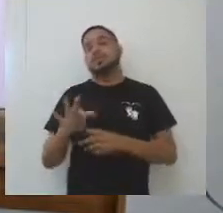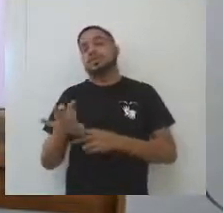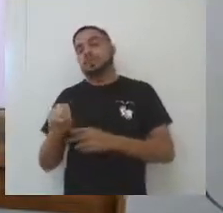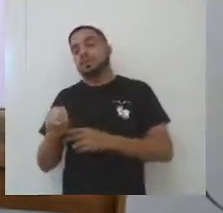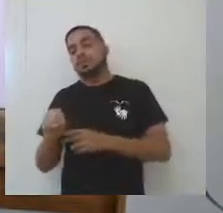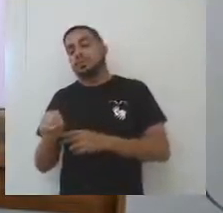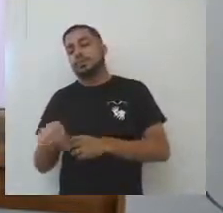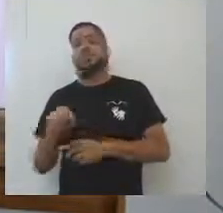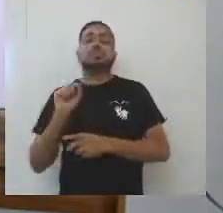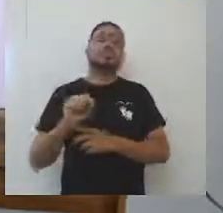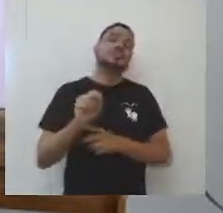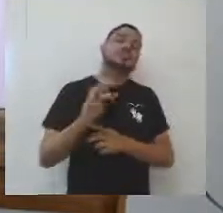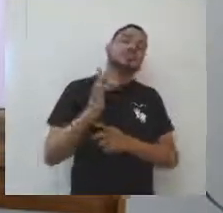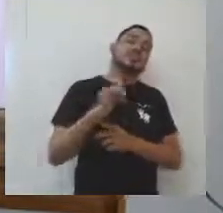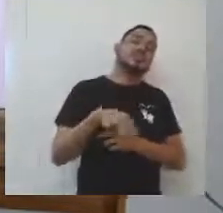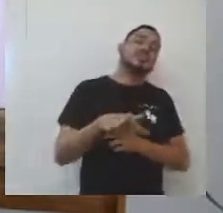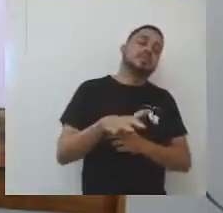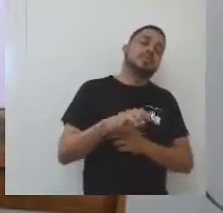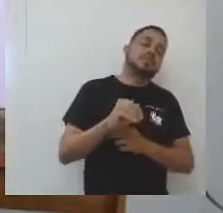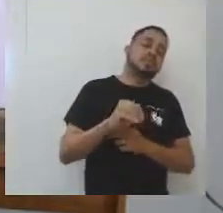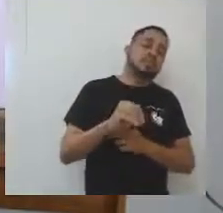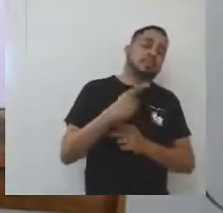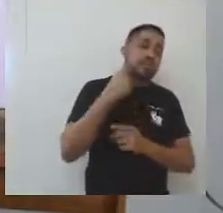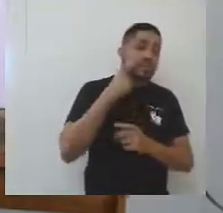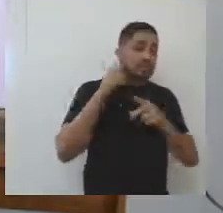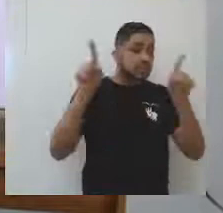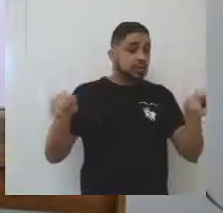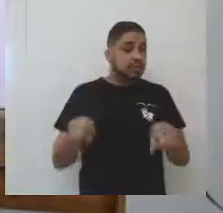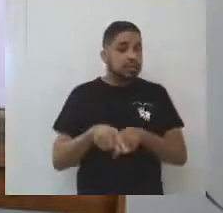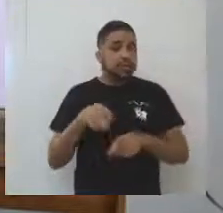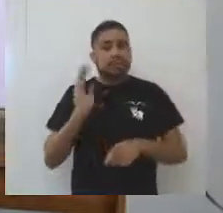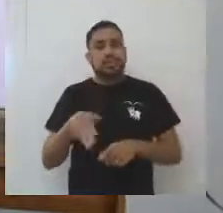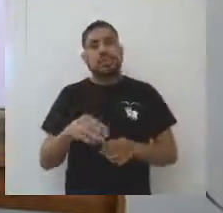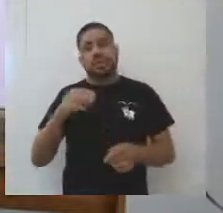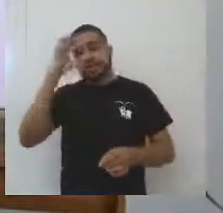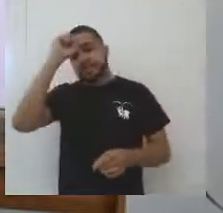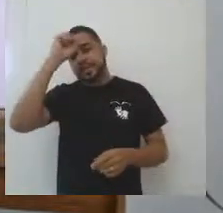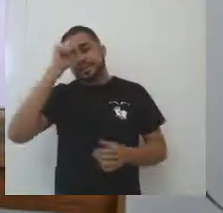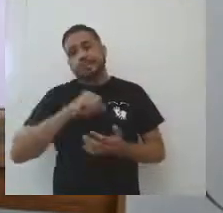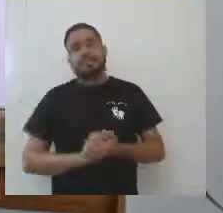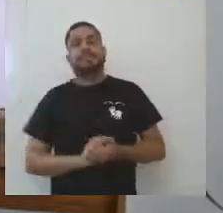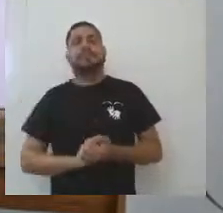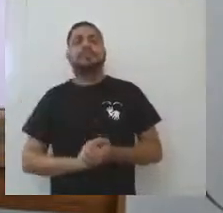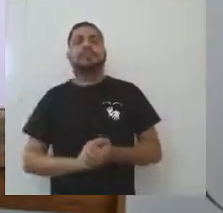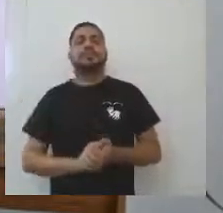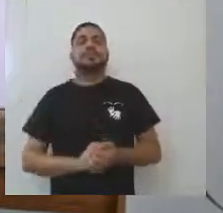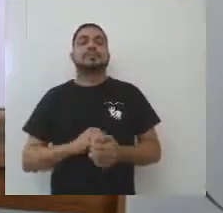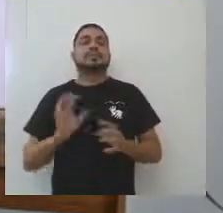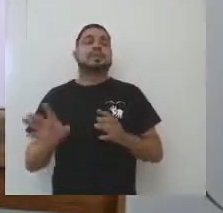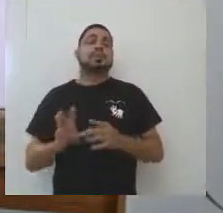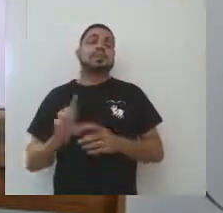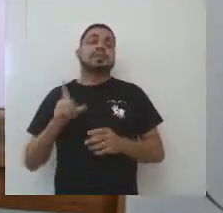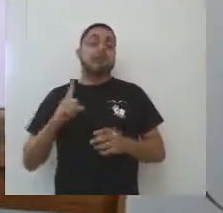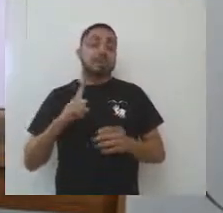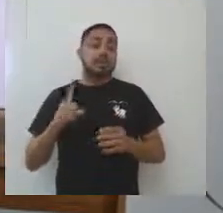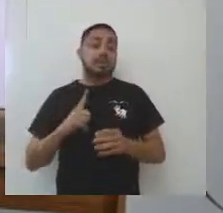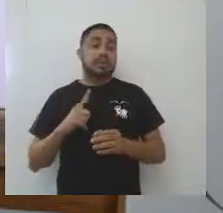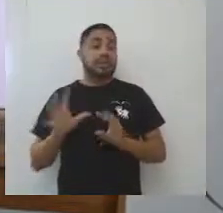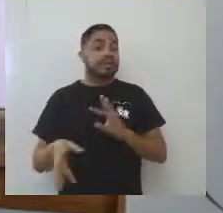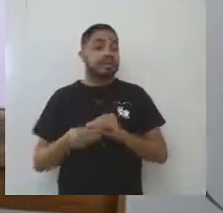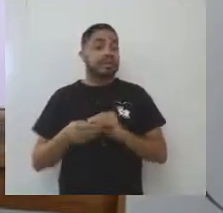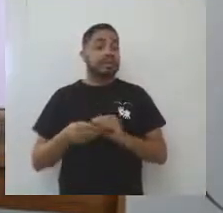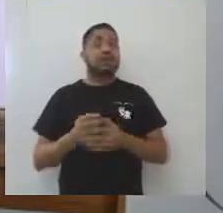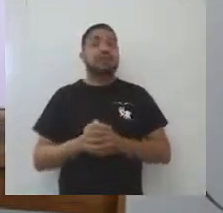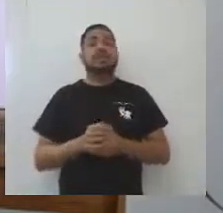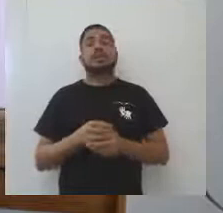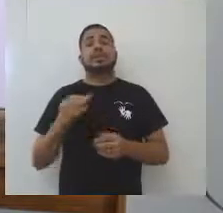genótipo e o que é fenótipo. Aí, olha pra cá pro quadro que tu já aprende isso aqui tudo. Vê só, Guilherme, pra gente revisar isso. Vê, o que foi